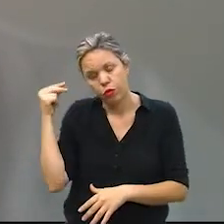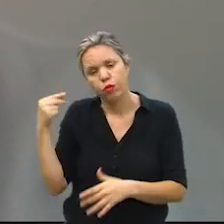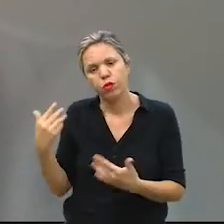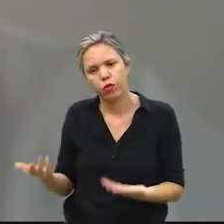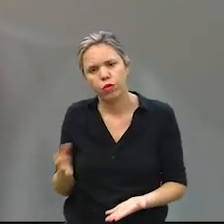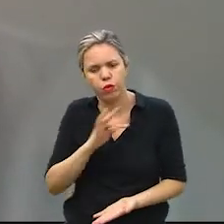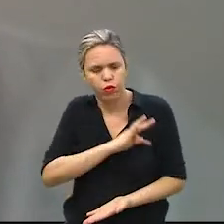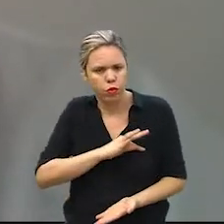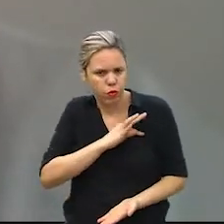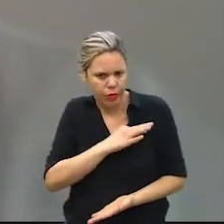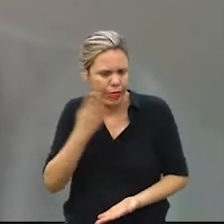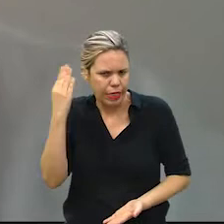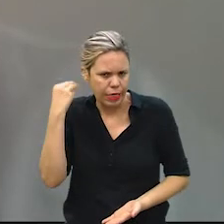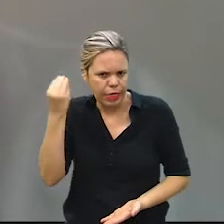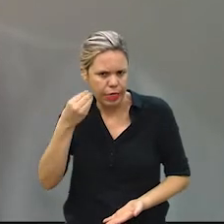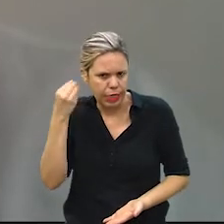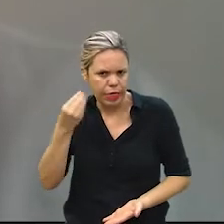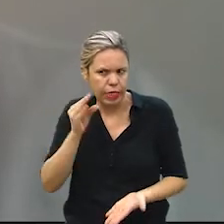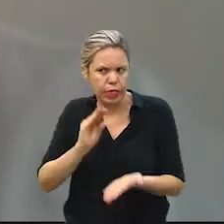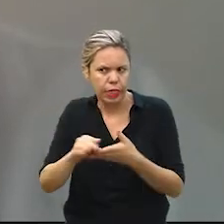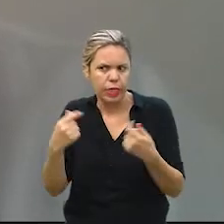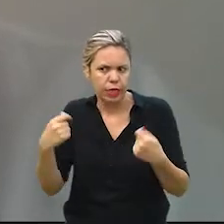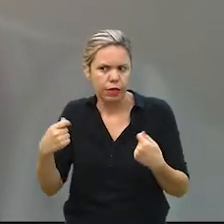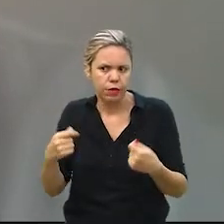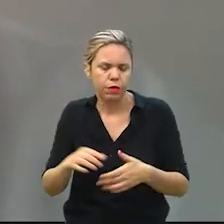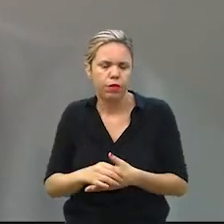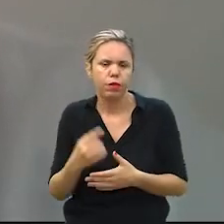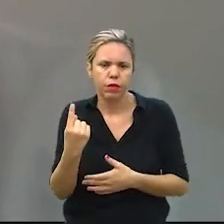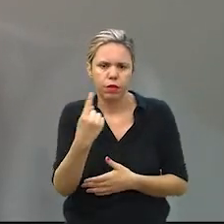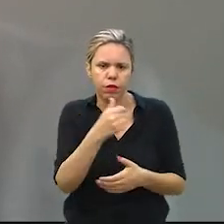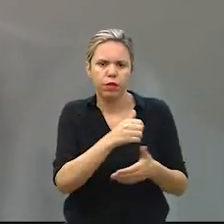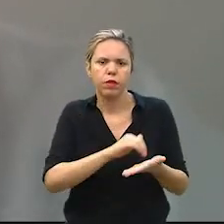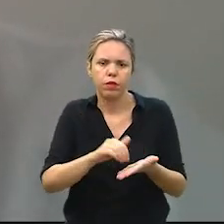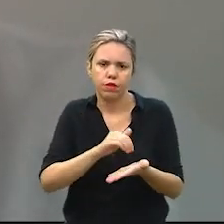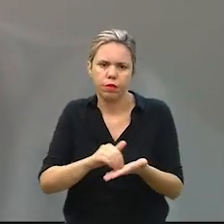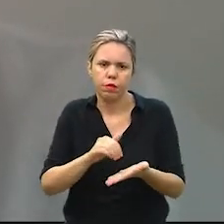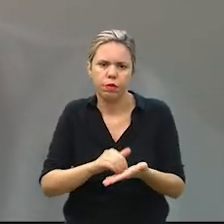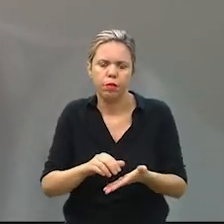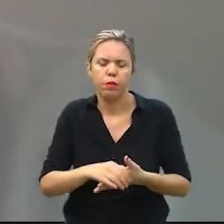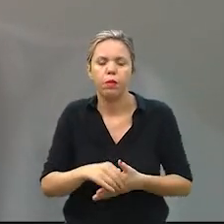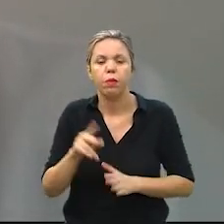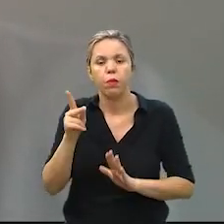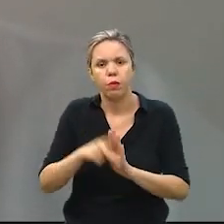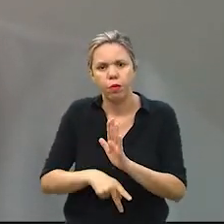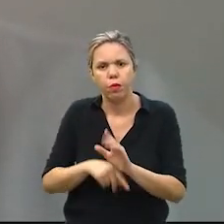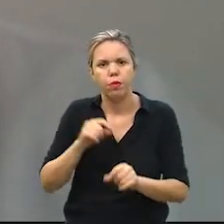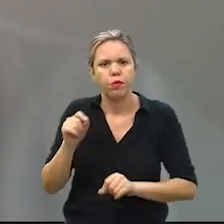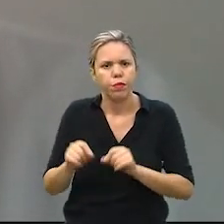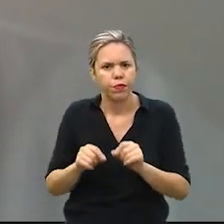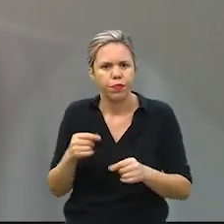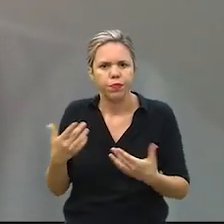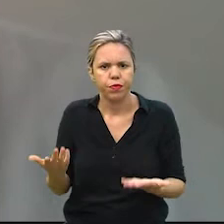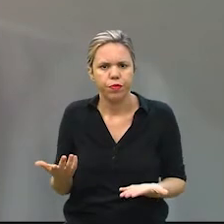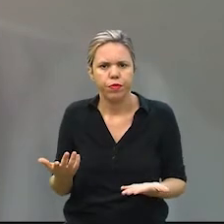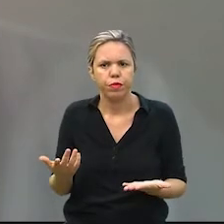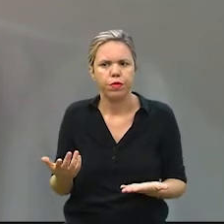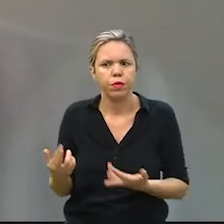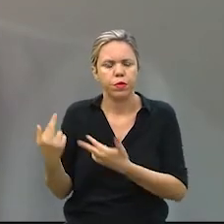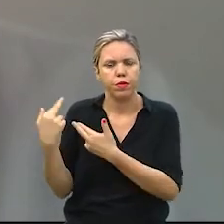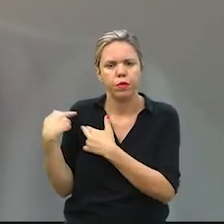São técnicos que sabem do investimento e da necessidade de cada secretaria, e é um projeto que é de